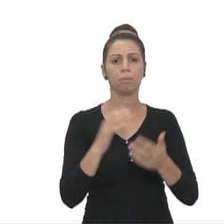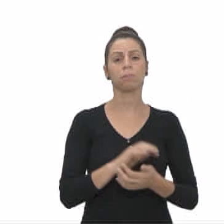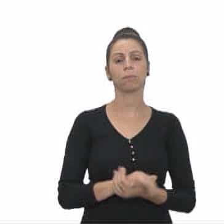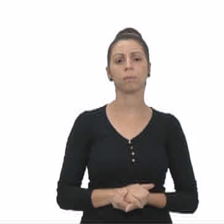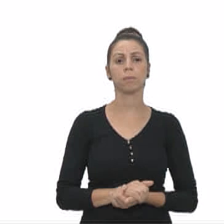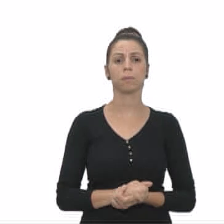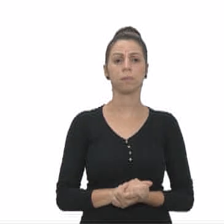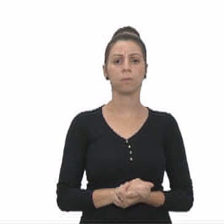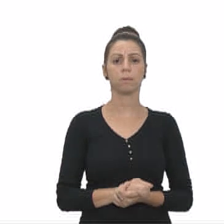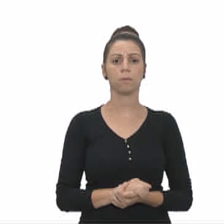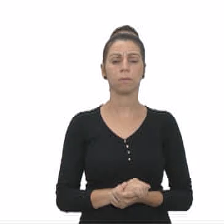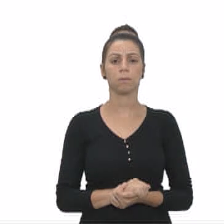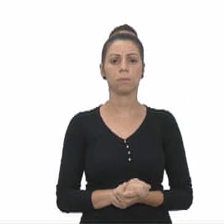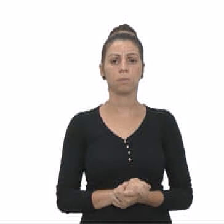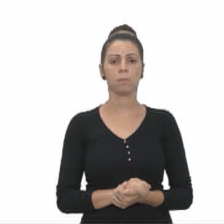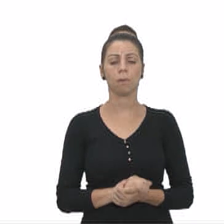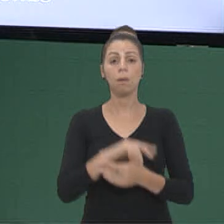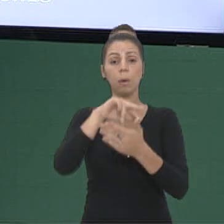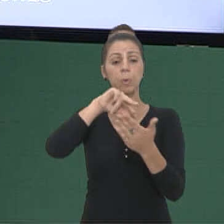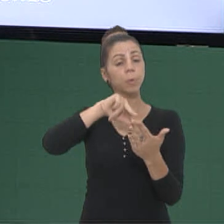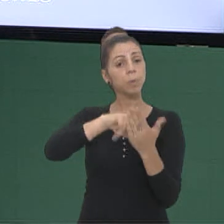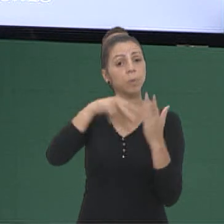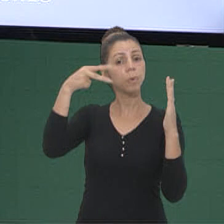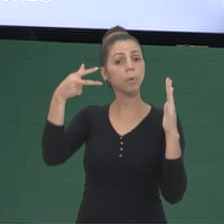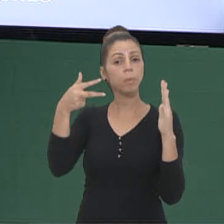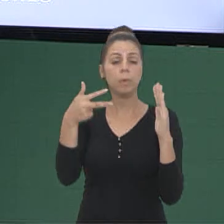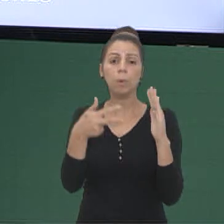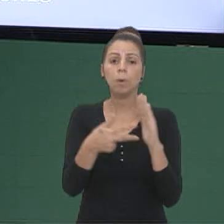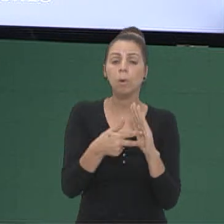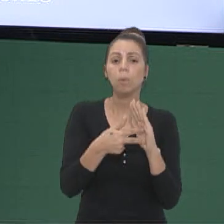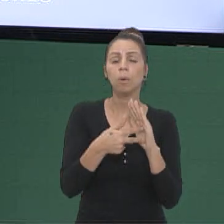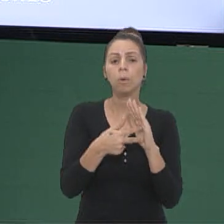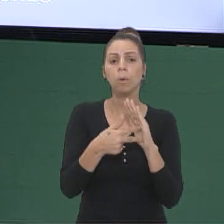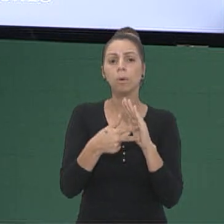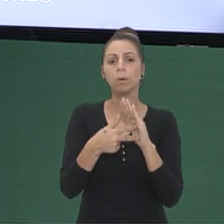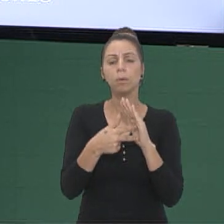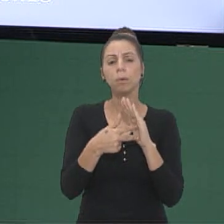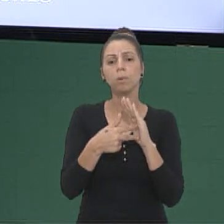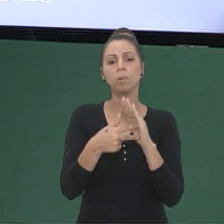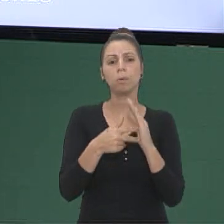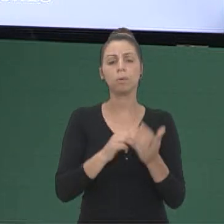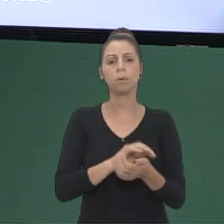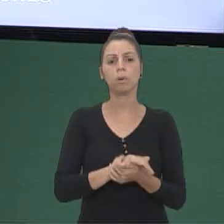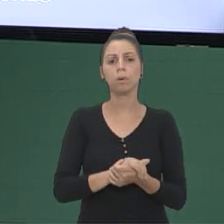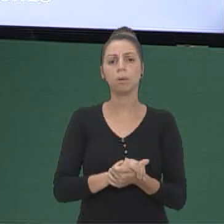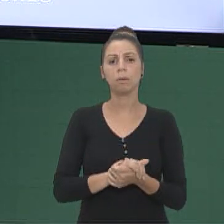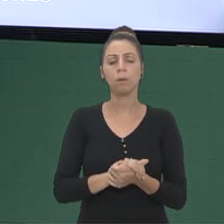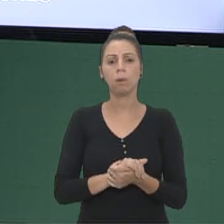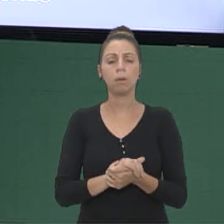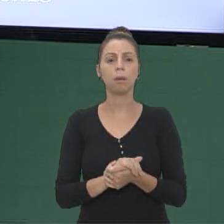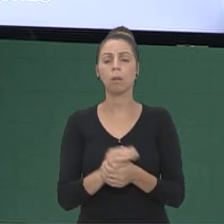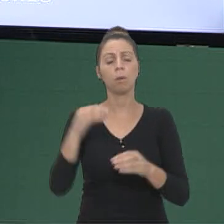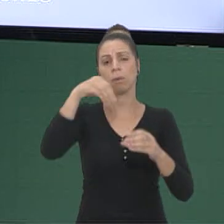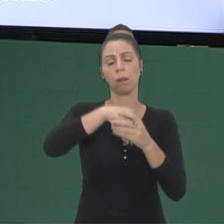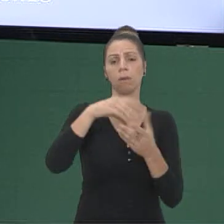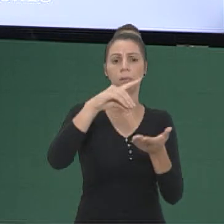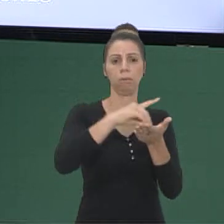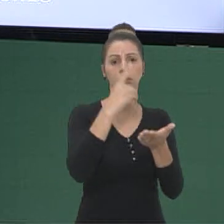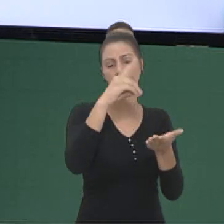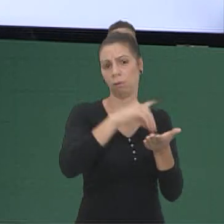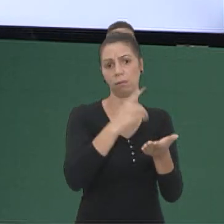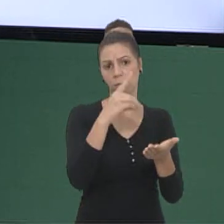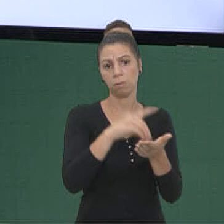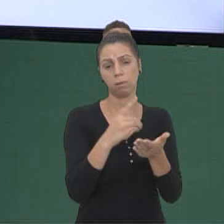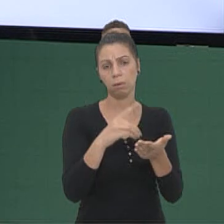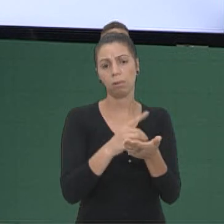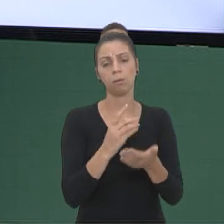por fim, significados de conotações, aquele significado que não é do dicionário. Certo?